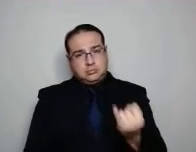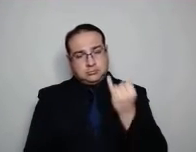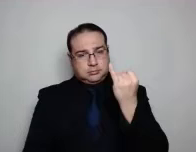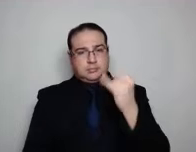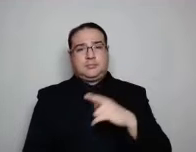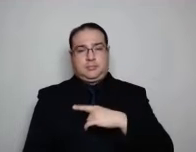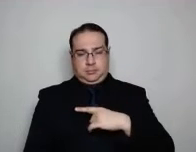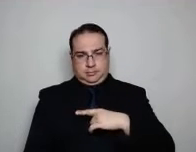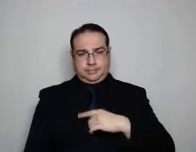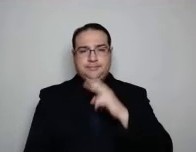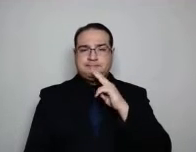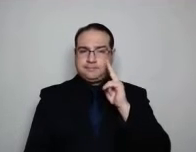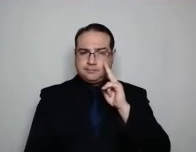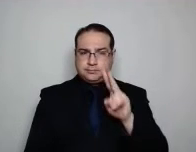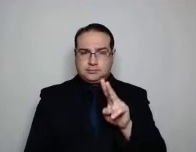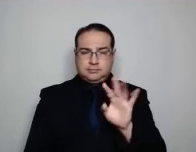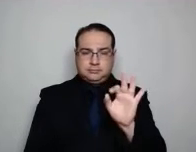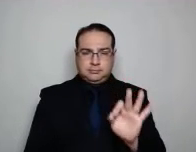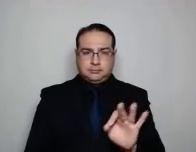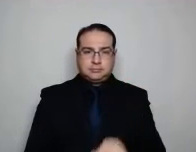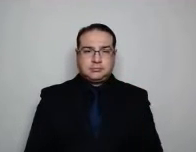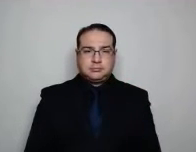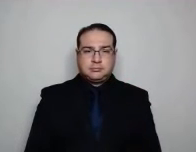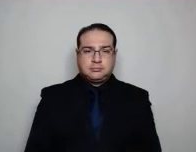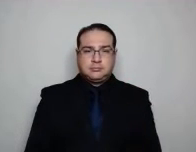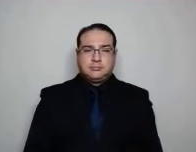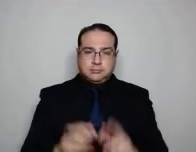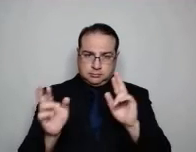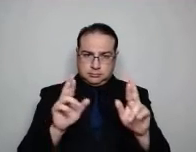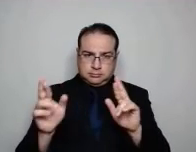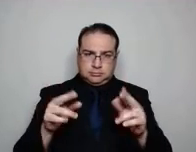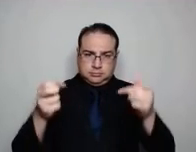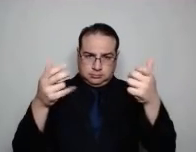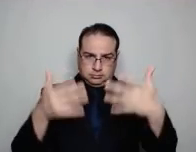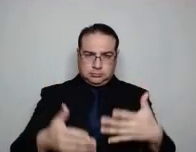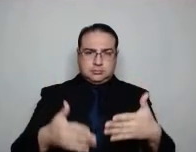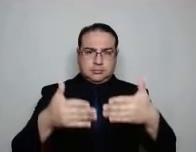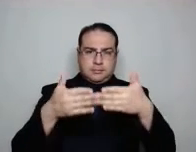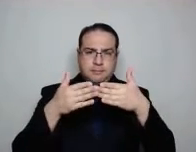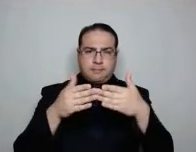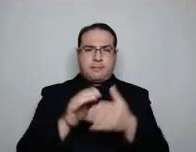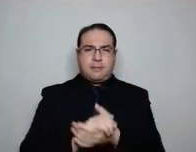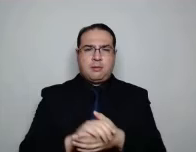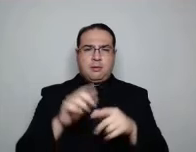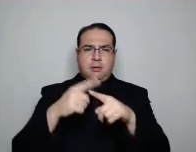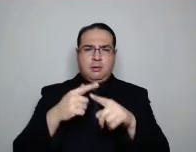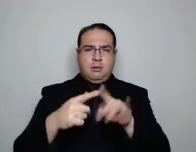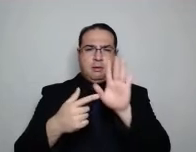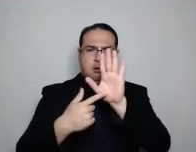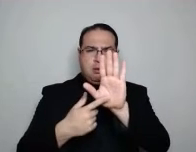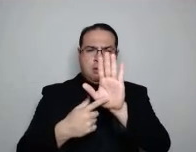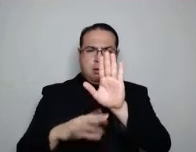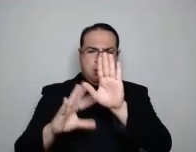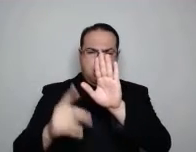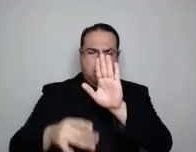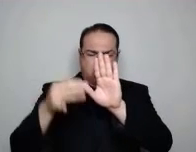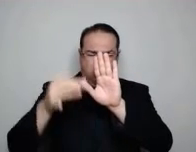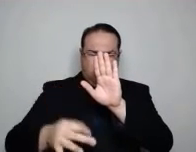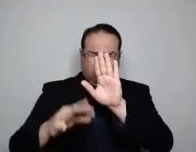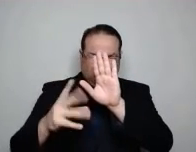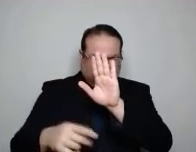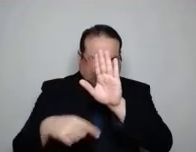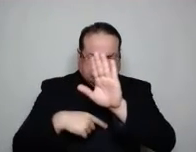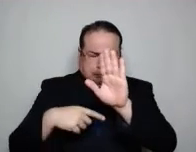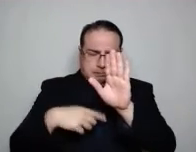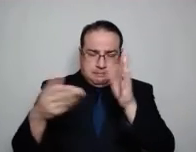visão com relação a esse tipo de demanda, de forma que o judiciário, agora temos